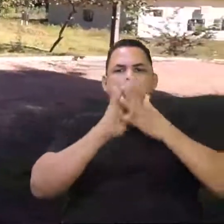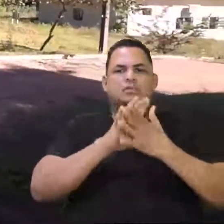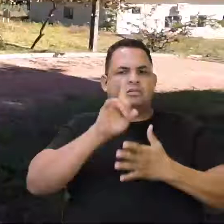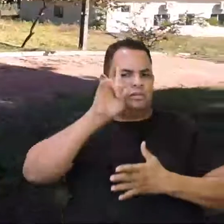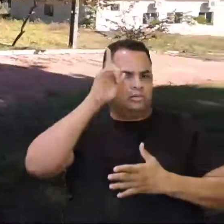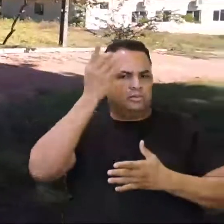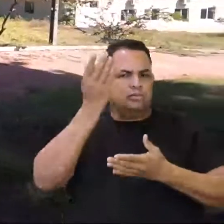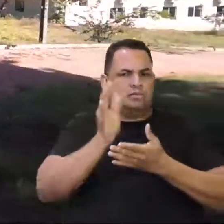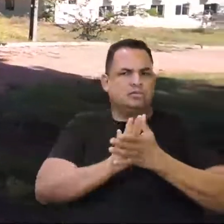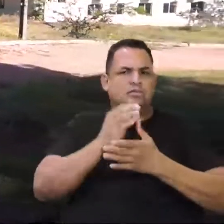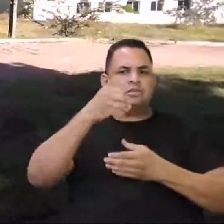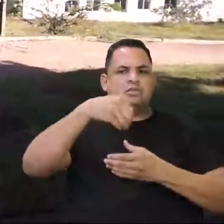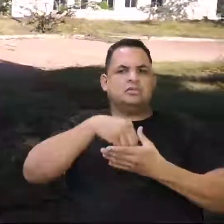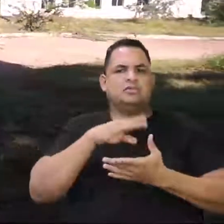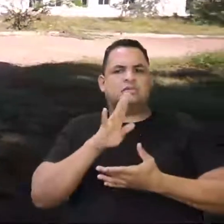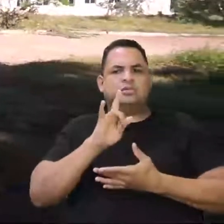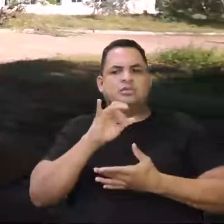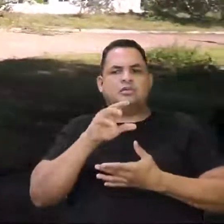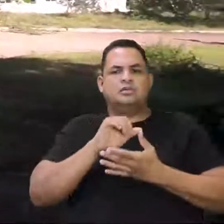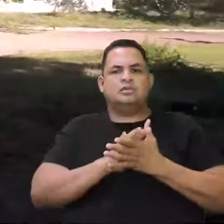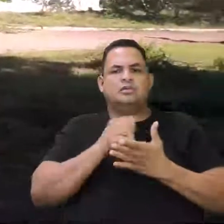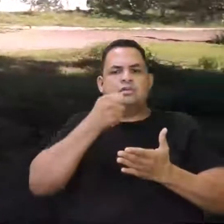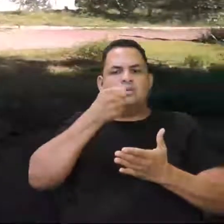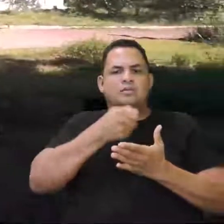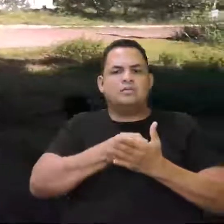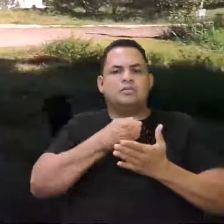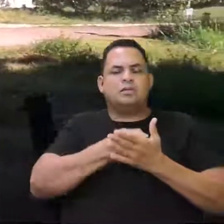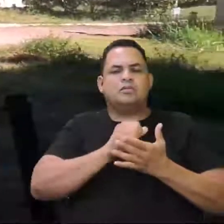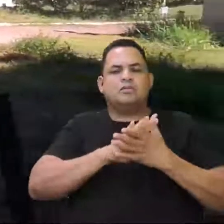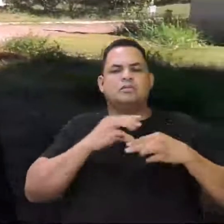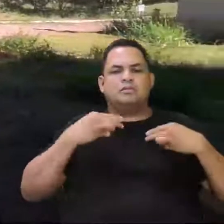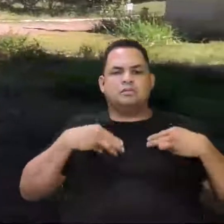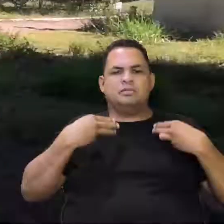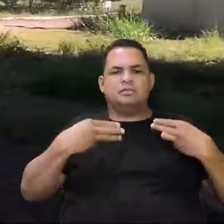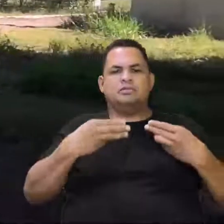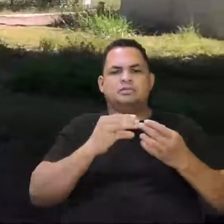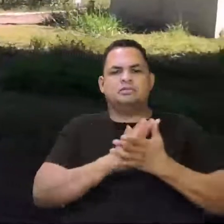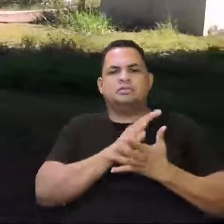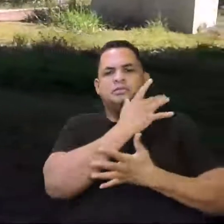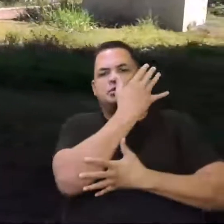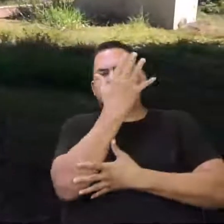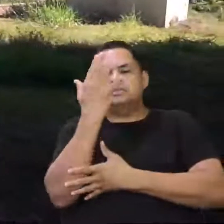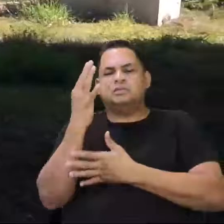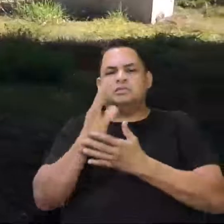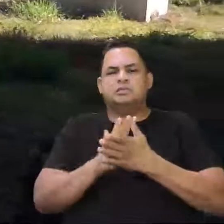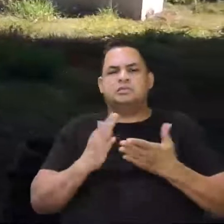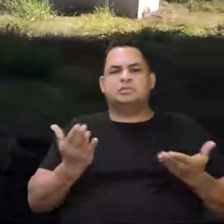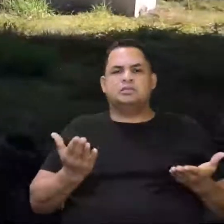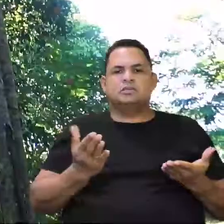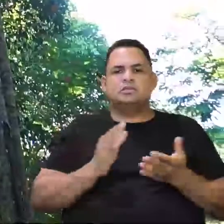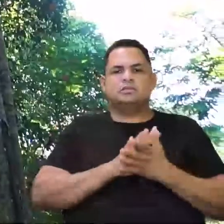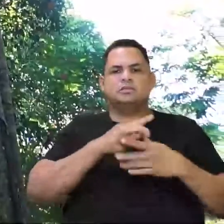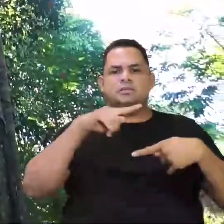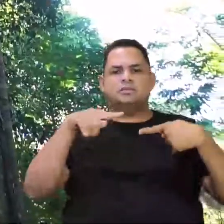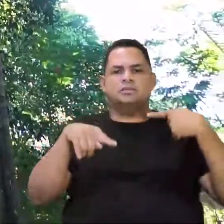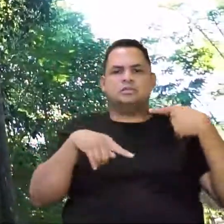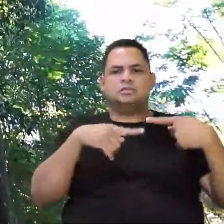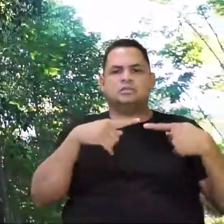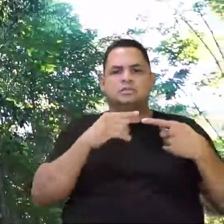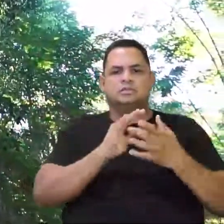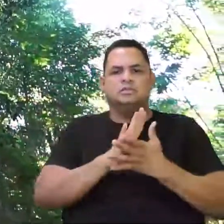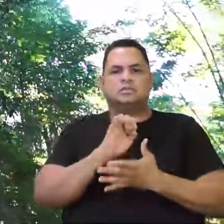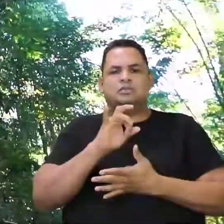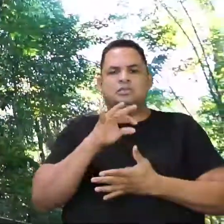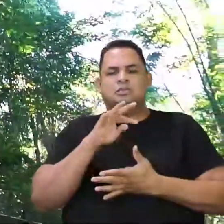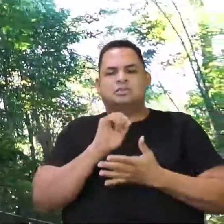do IBAMA, né, financiados pelo Ministério do Meio Ambiente, o MMA, e o objetivo do CETAS